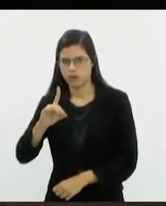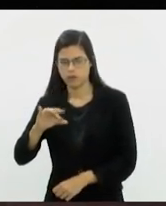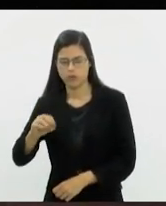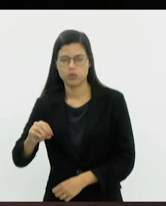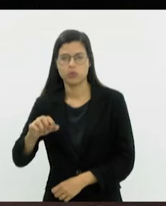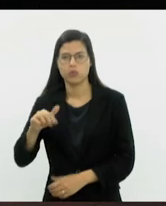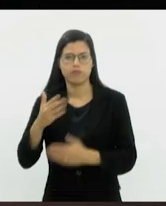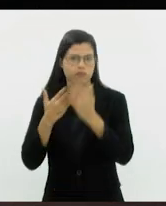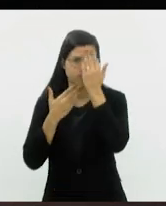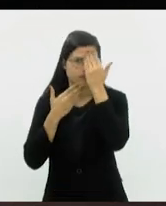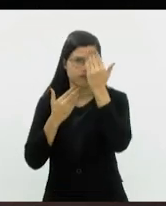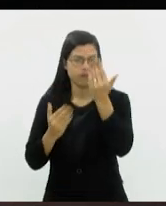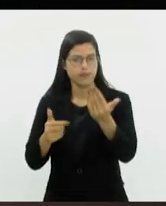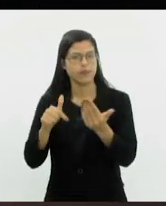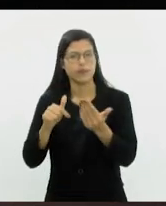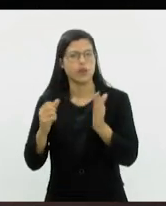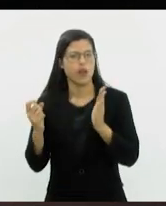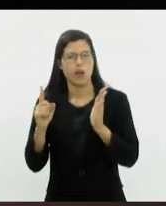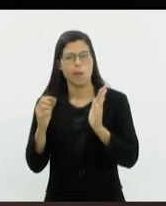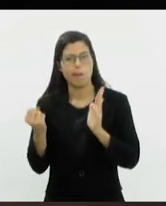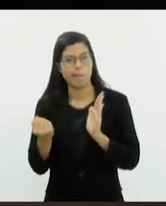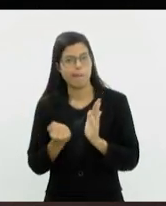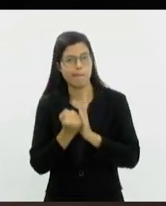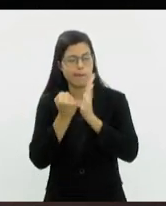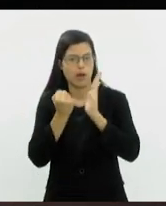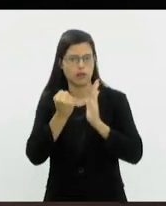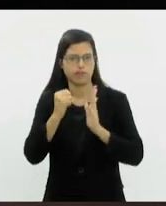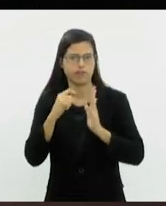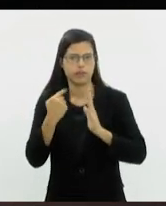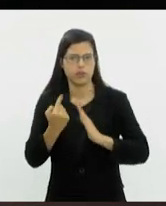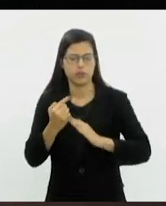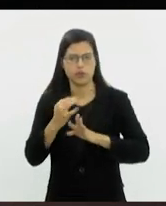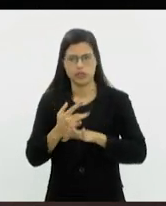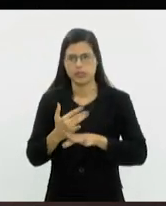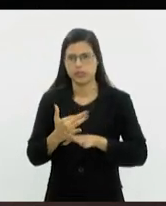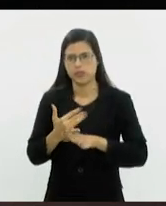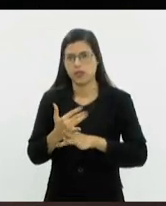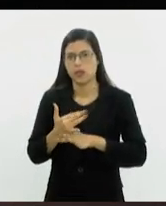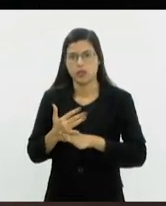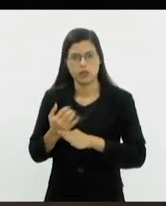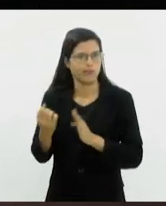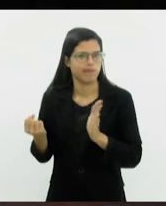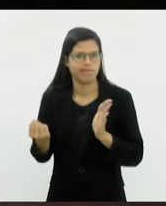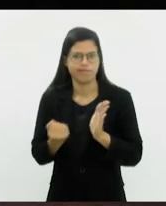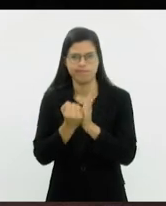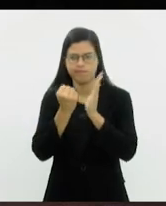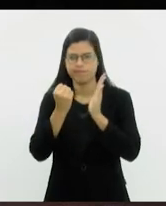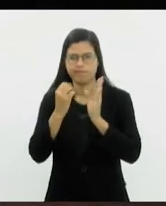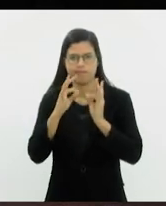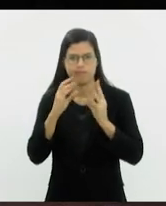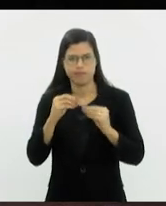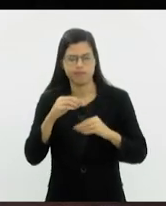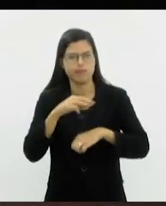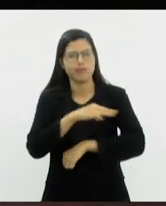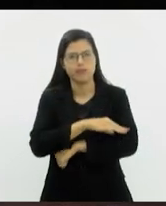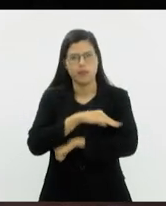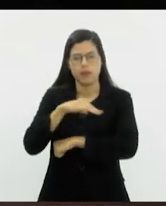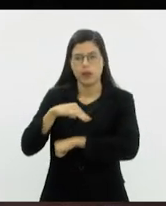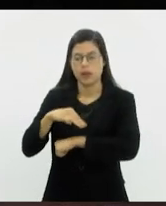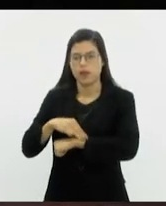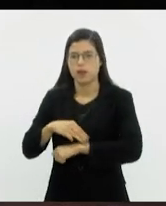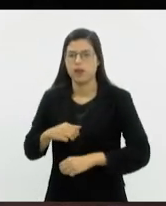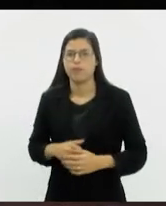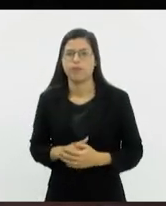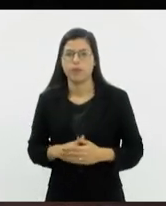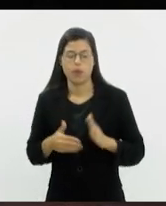porque isso é um marco da nossa cidade, um marco de toda a região. E eu propus aqui nessa